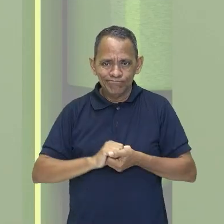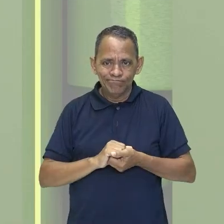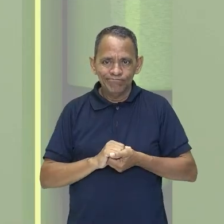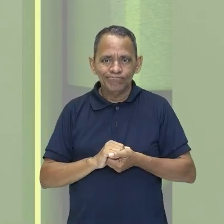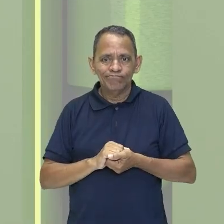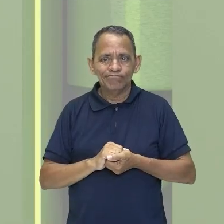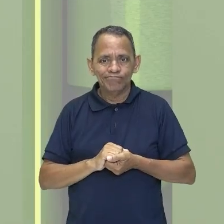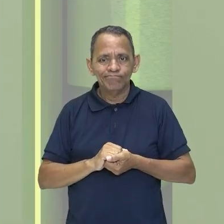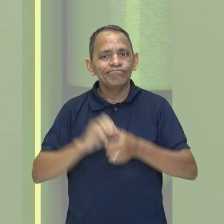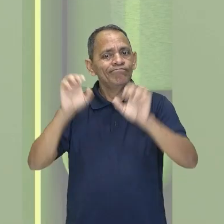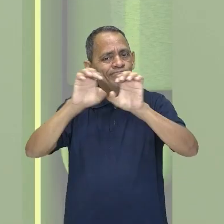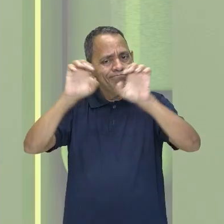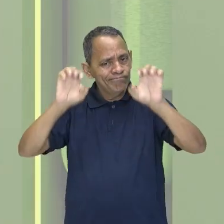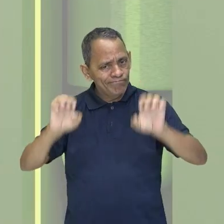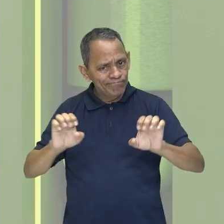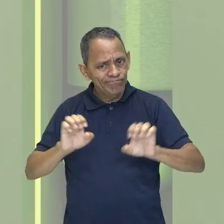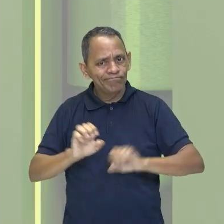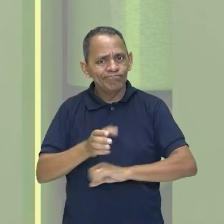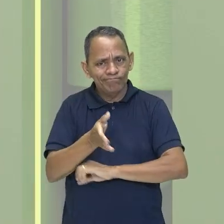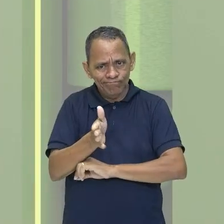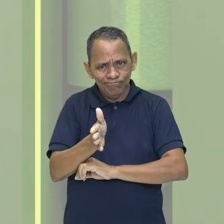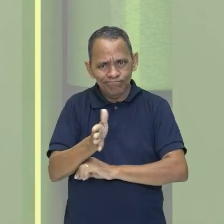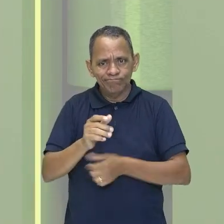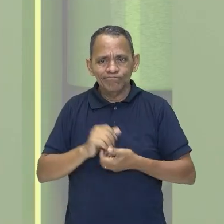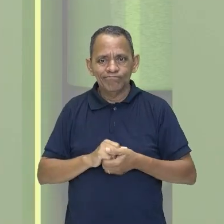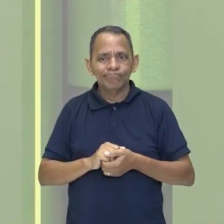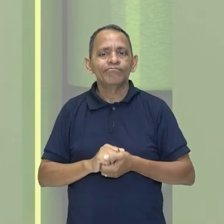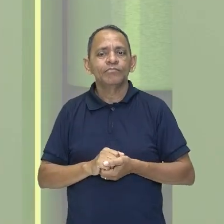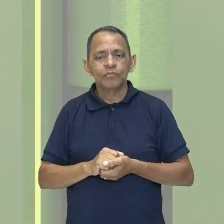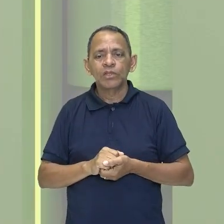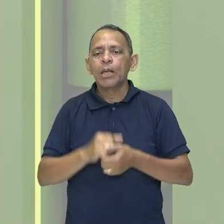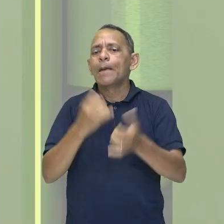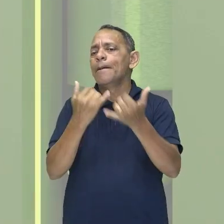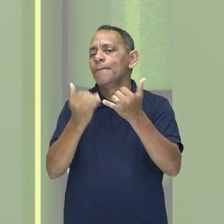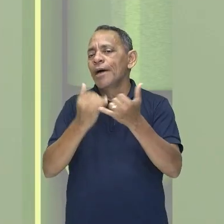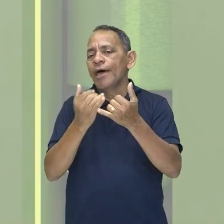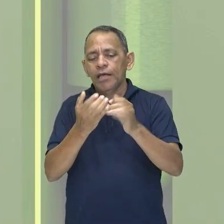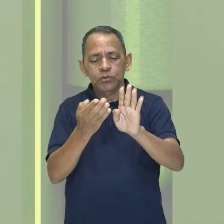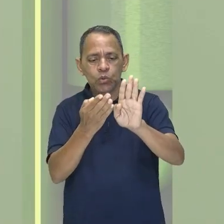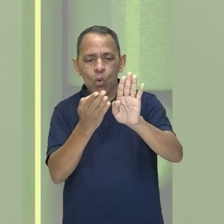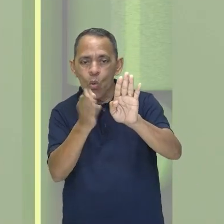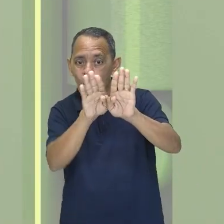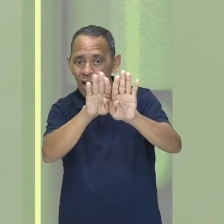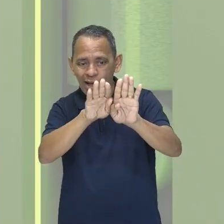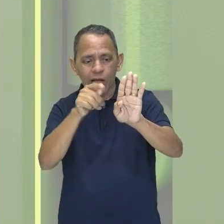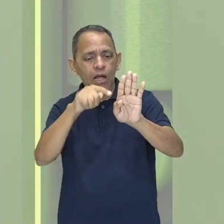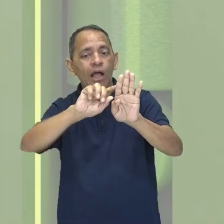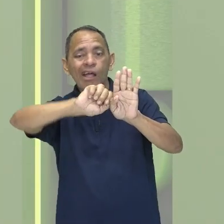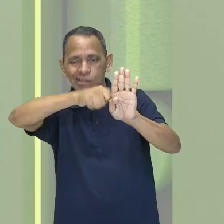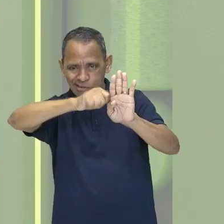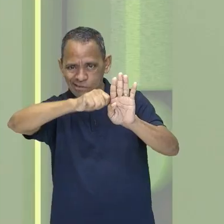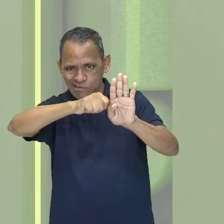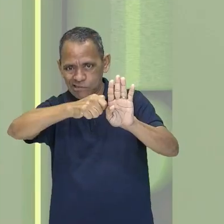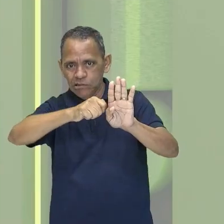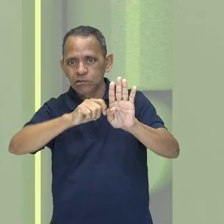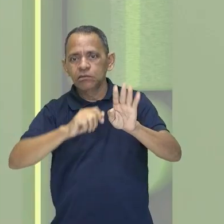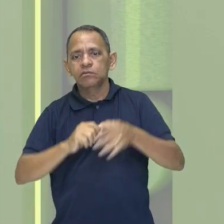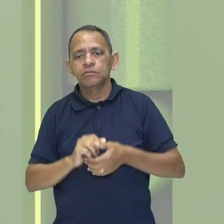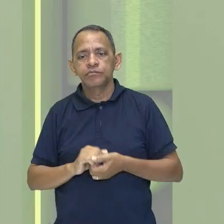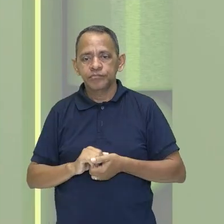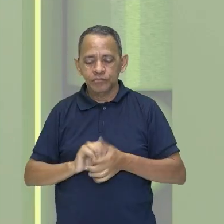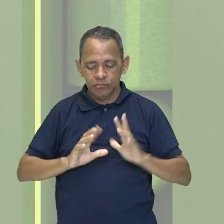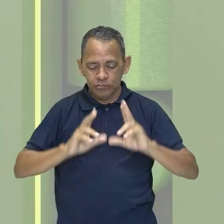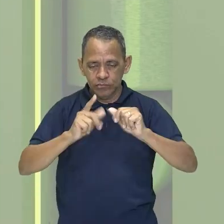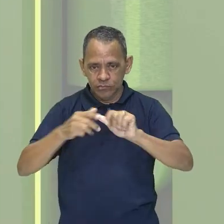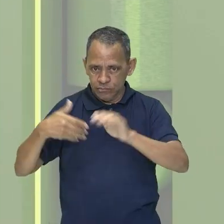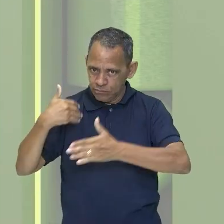bem estruturado ali em relação, né, à chave cadeado que você acabou de ver. Então, todo esse processo precisa realmente ter